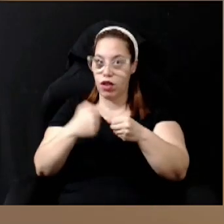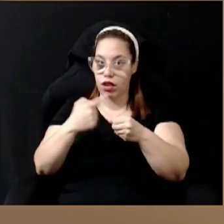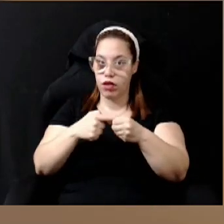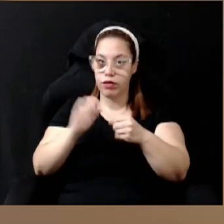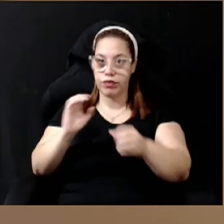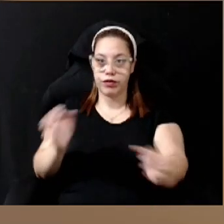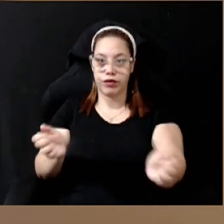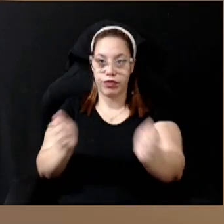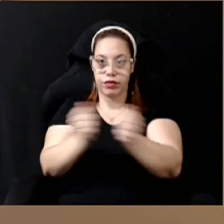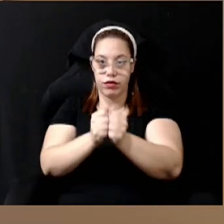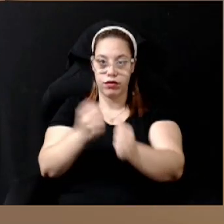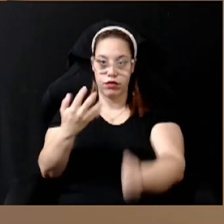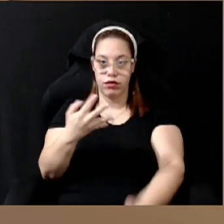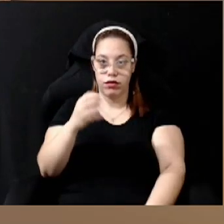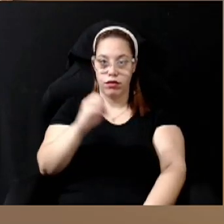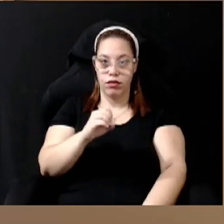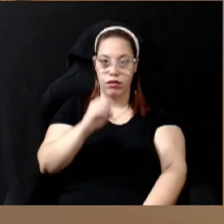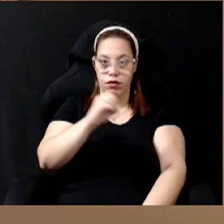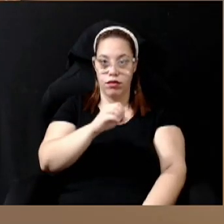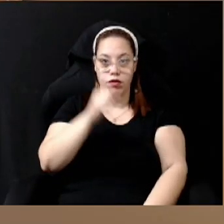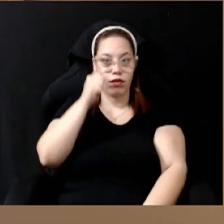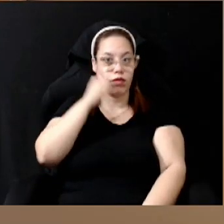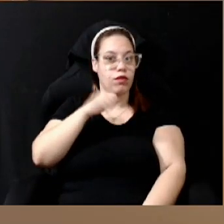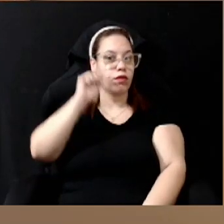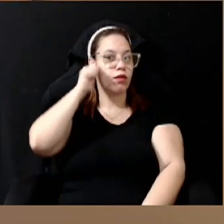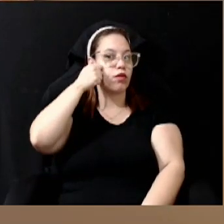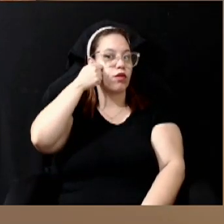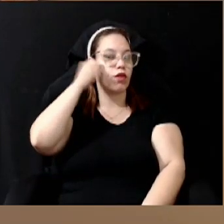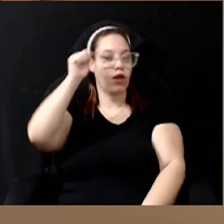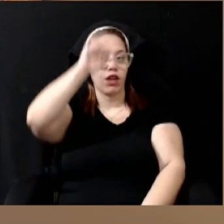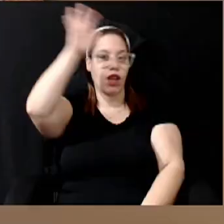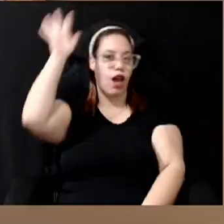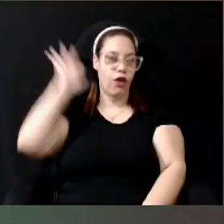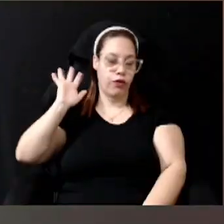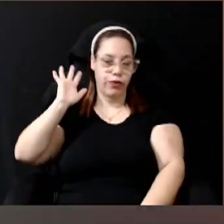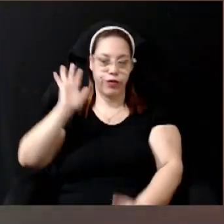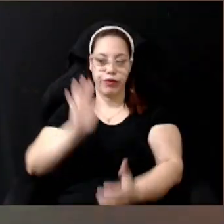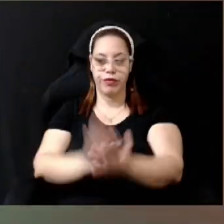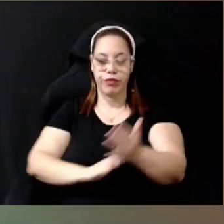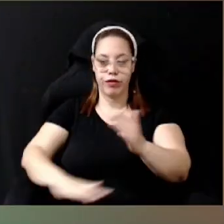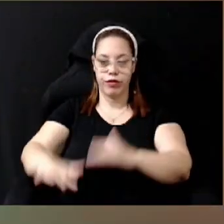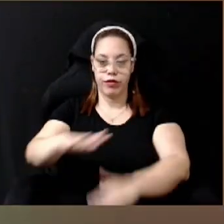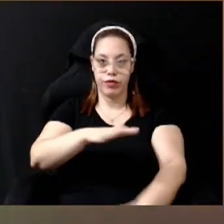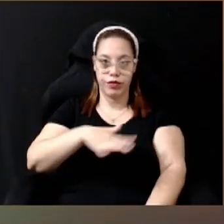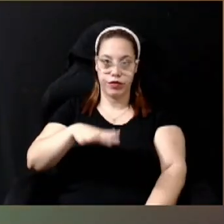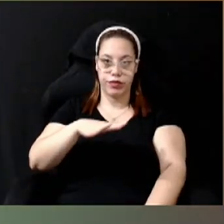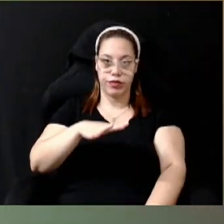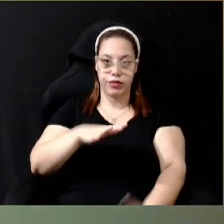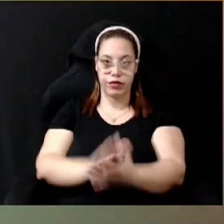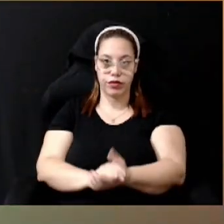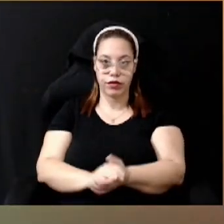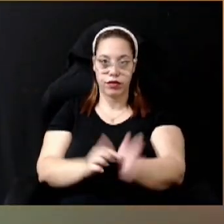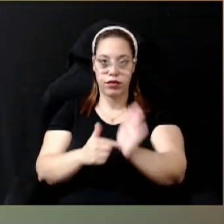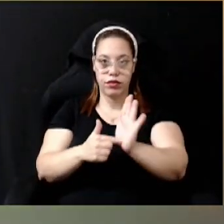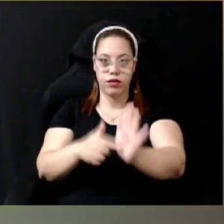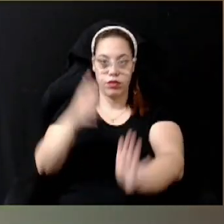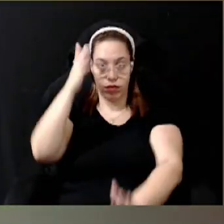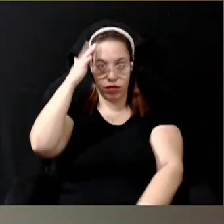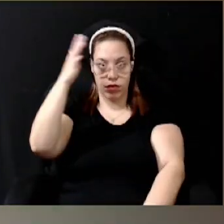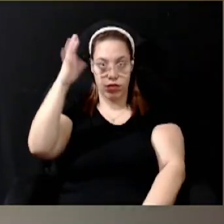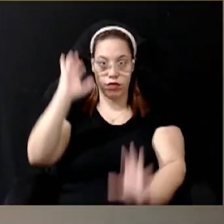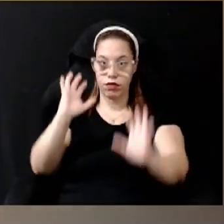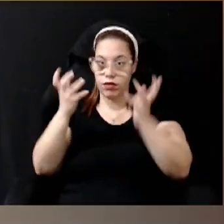de 400 mulheres pretas e afrodescendentes da região. Idealizado pela cerimonialista